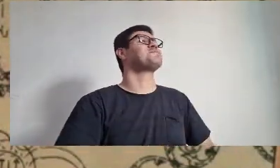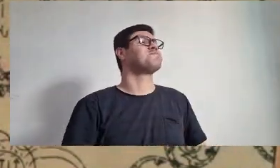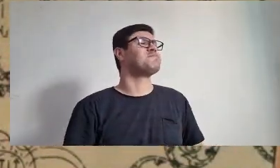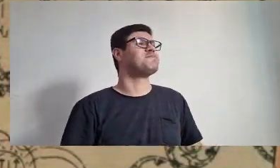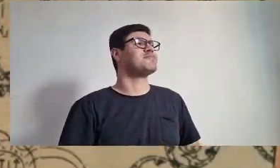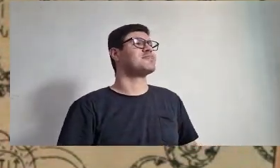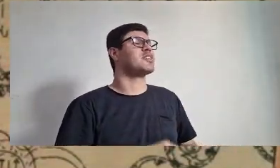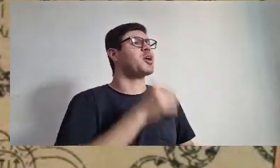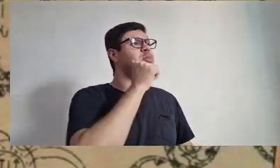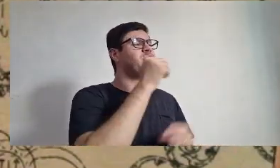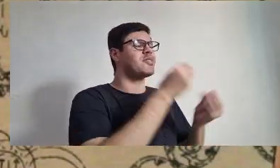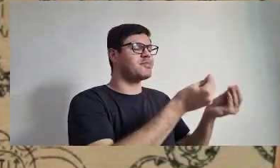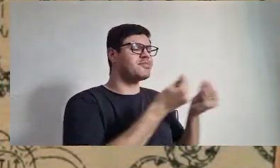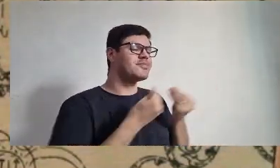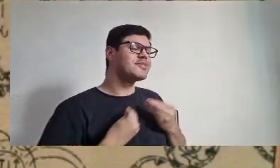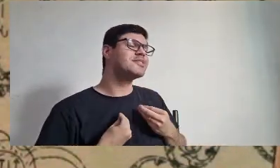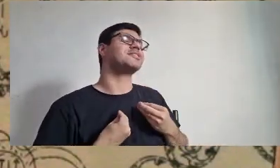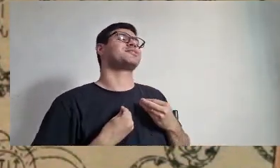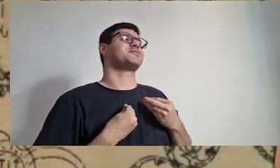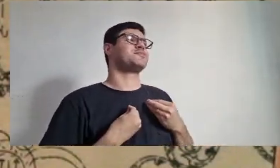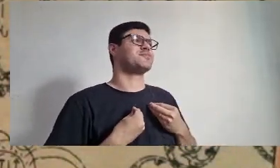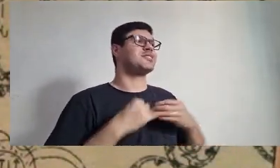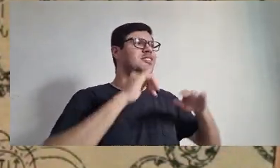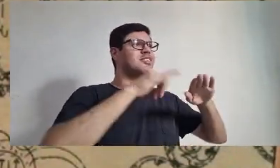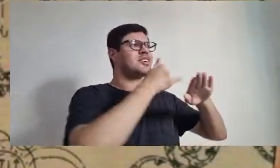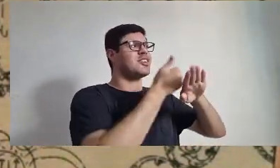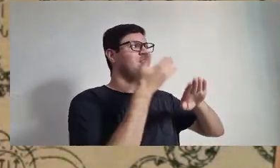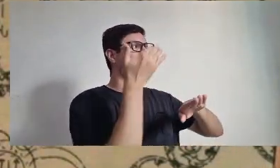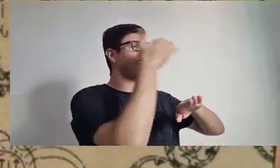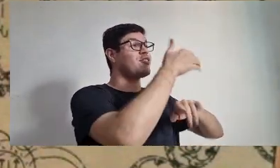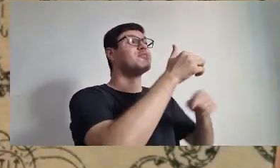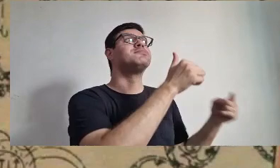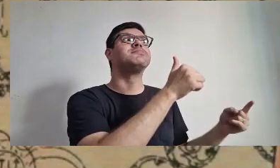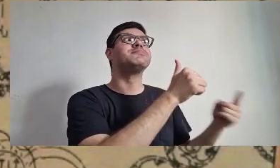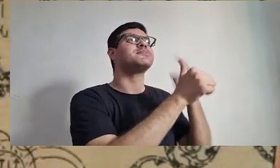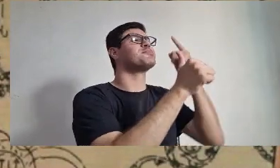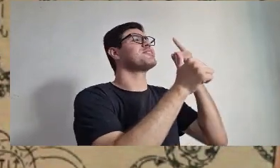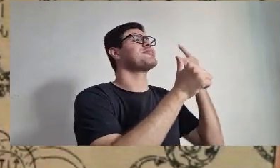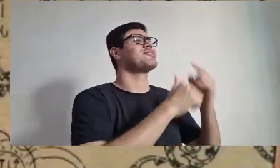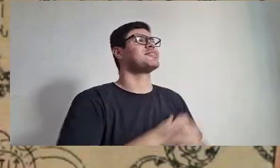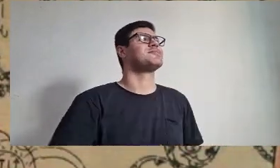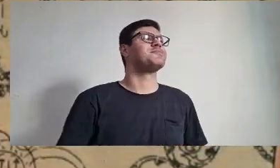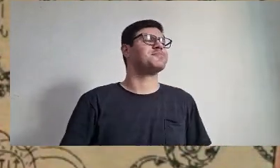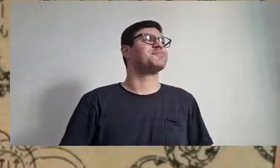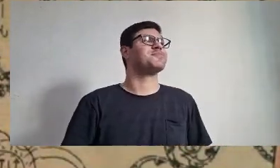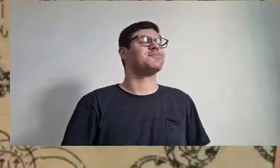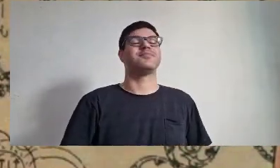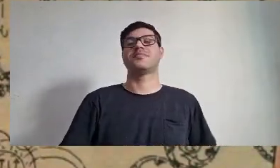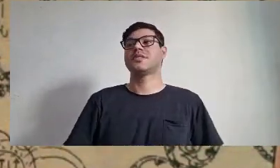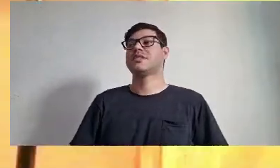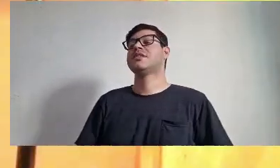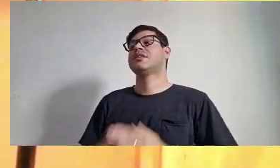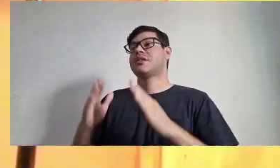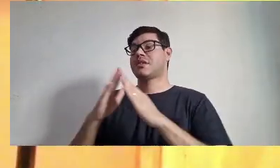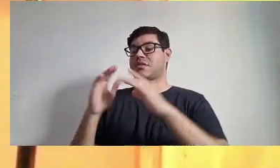dessa senhora que foi a Jerusalém pela primeira vez. Muito bem. Bom, a gente estava falando da